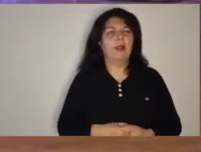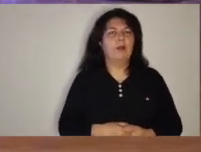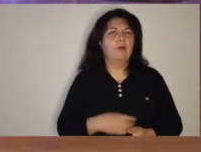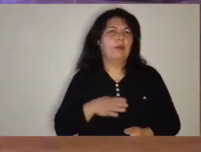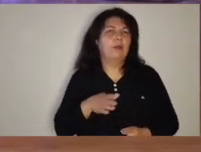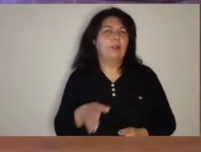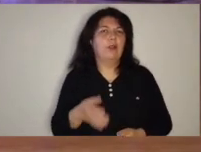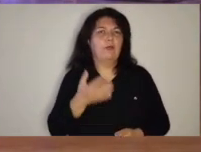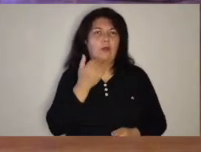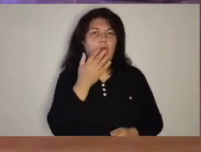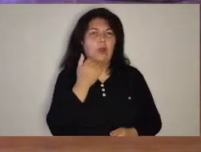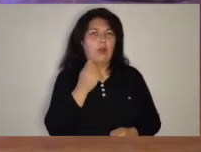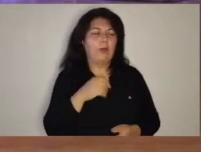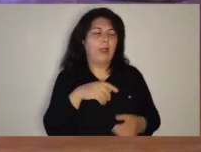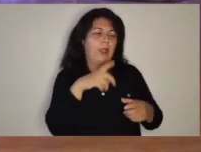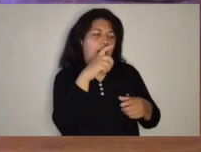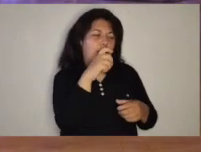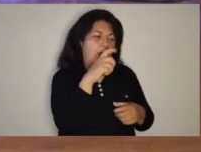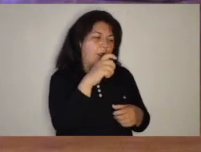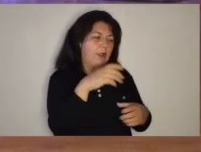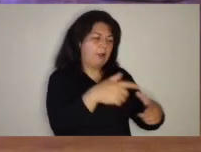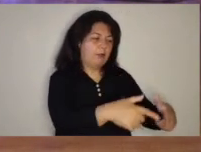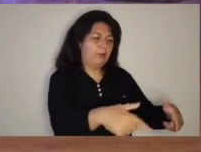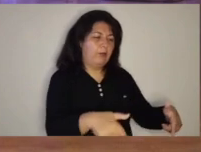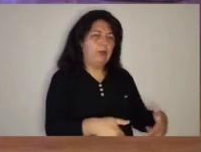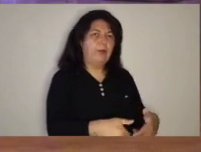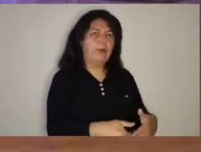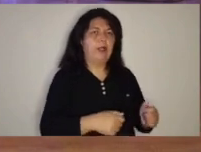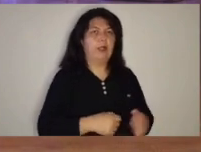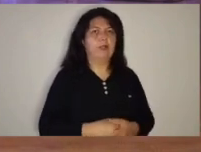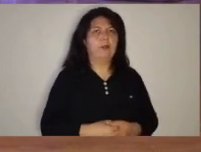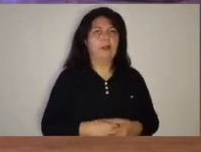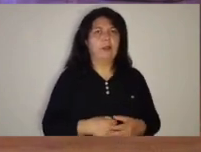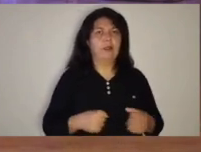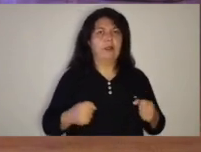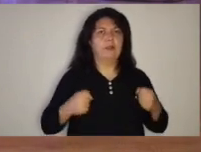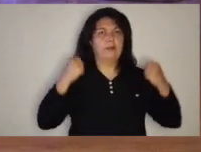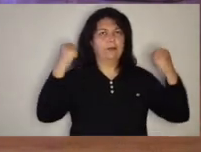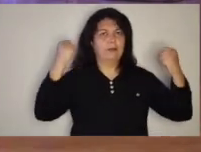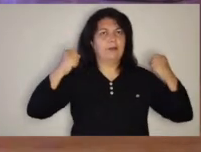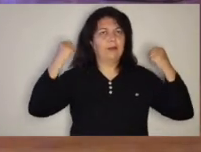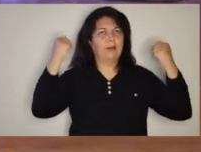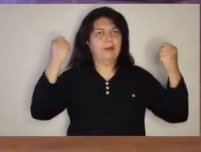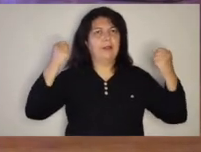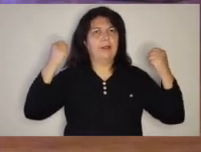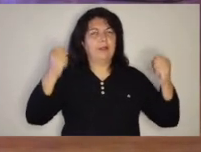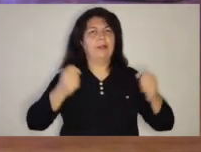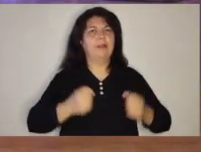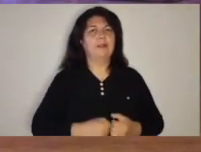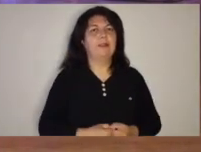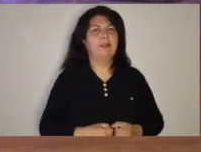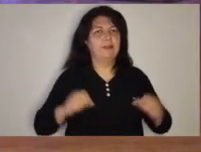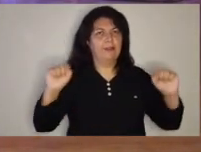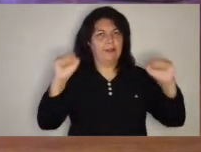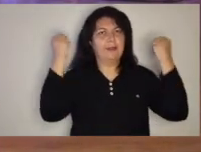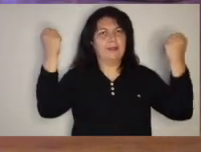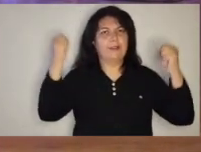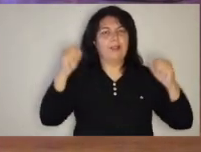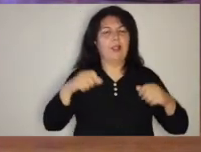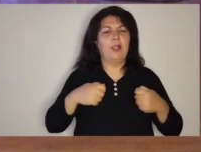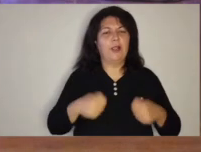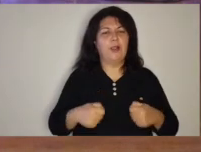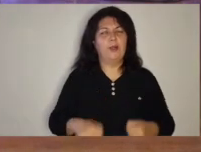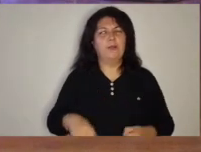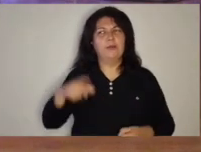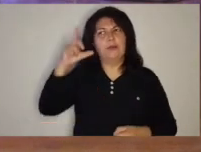eu vou comer, eu tenho que bater foto da comidinha que eu como. Quando eu vou fazer exercício, eu tenho que bater foto lá, que eu estou com cara